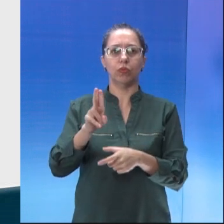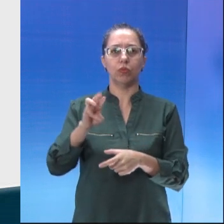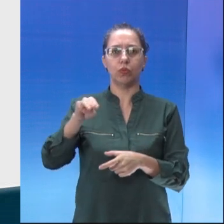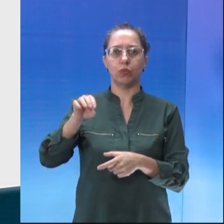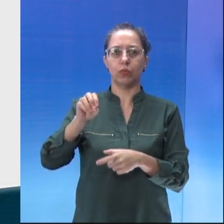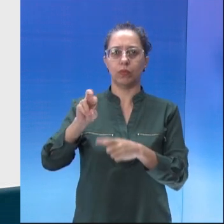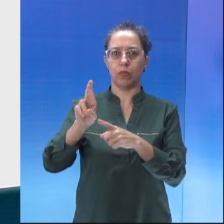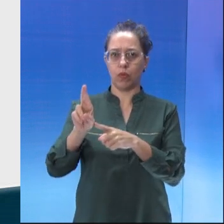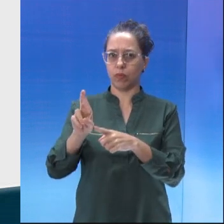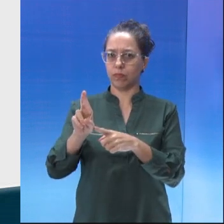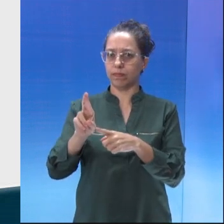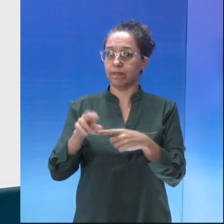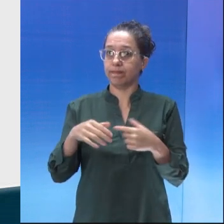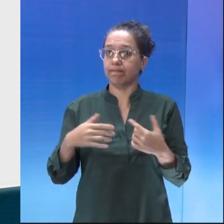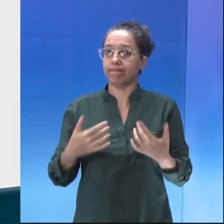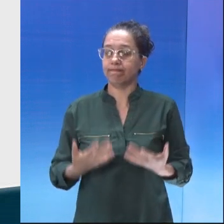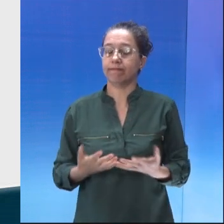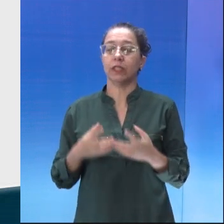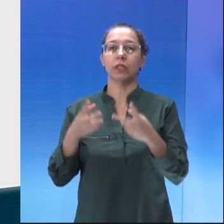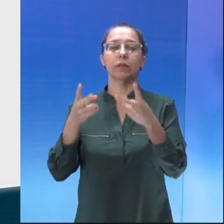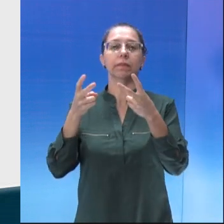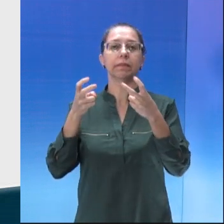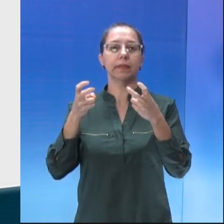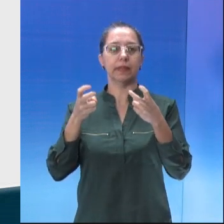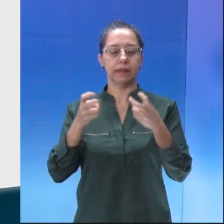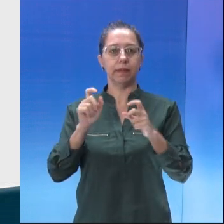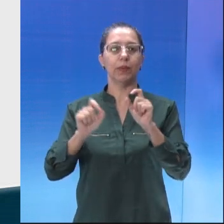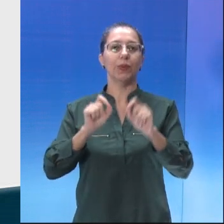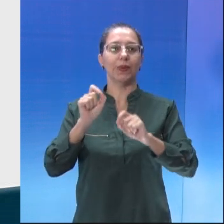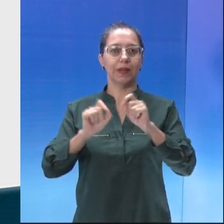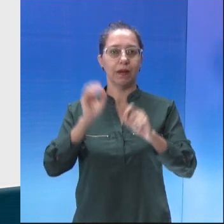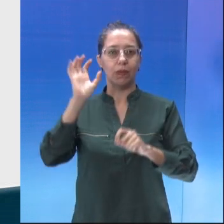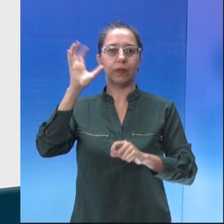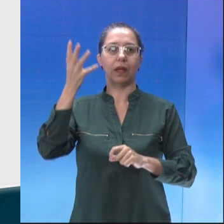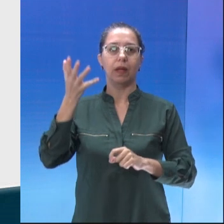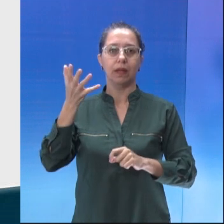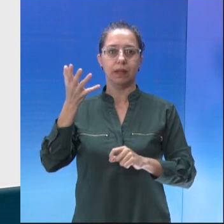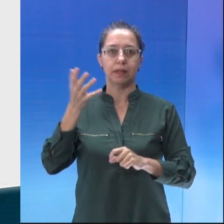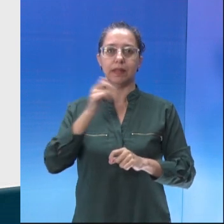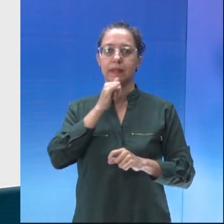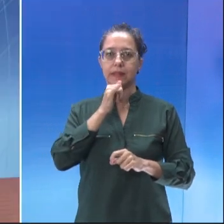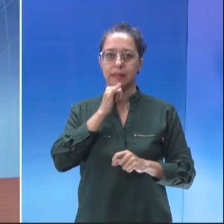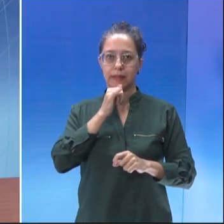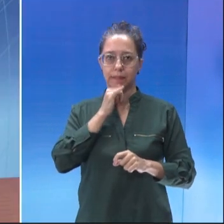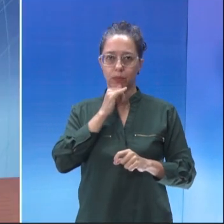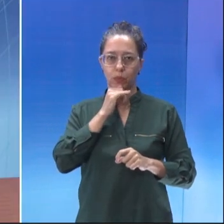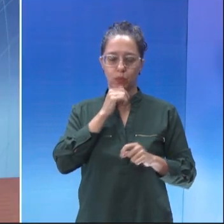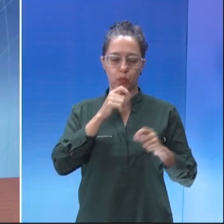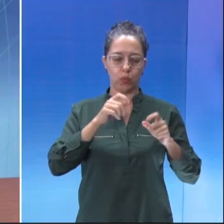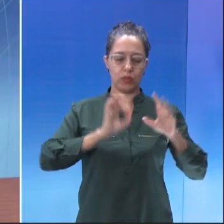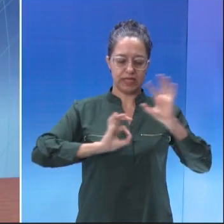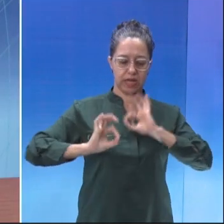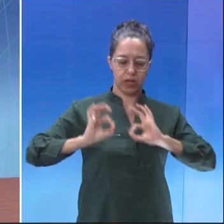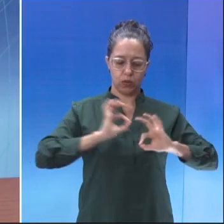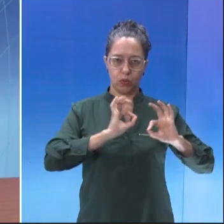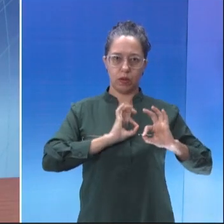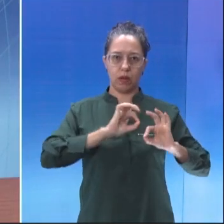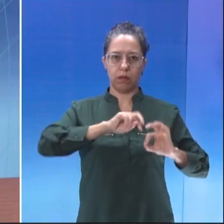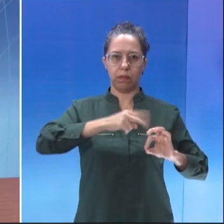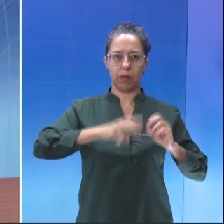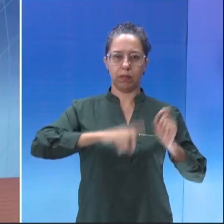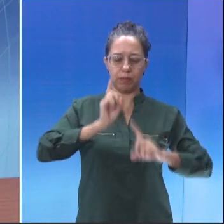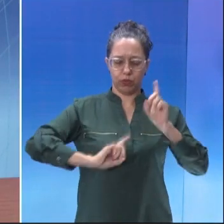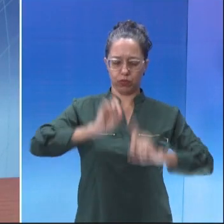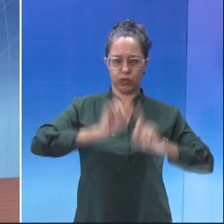Então, a gente percebe que é o que justamente acontece. Quando a célula ela tem essa proliferação